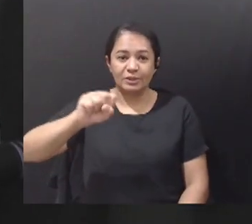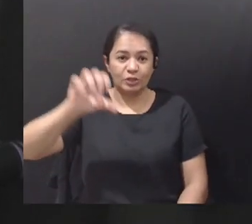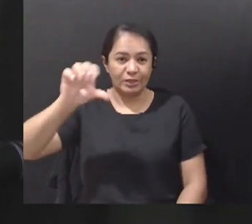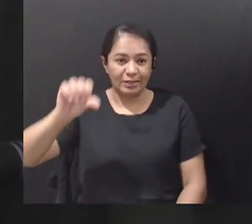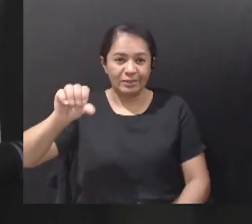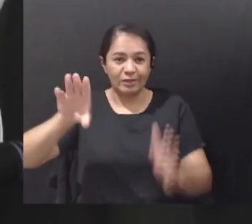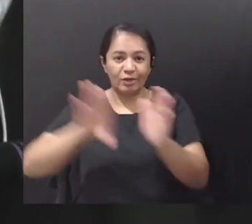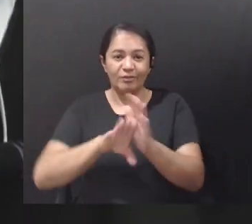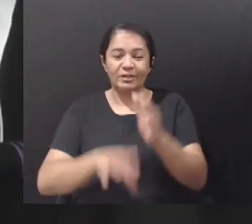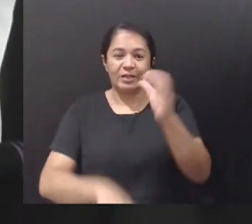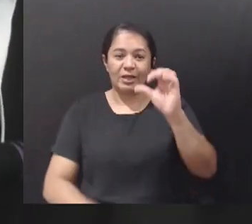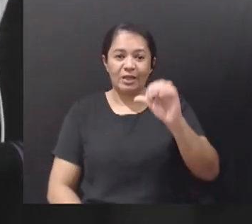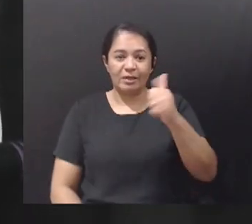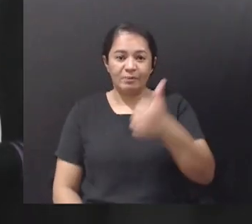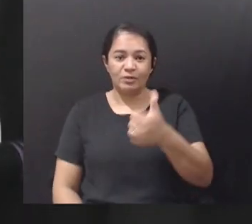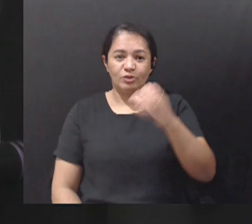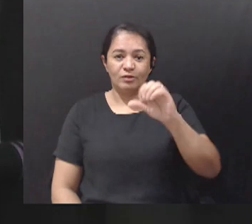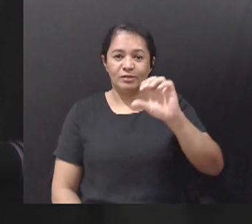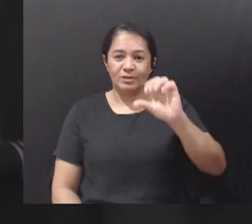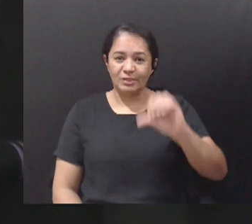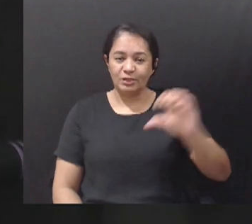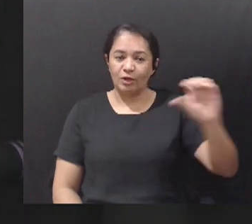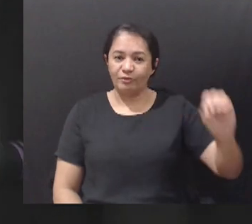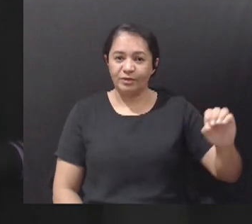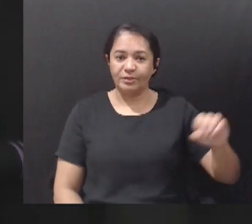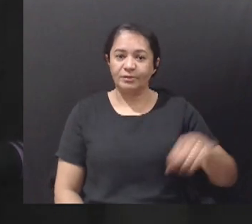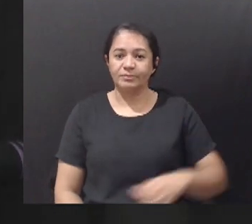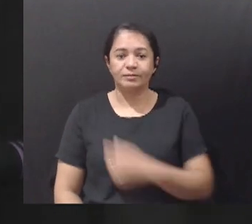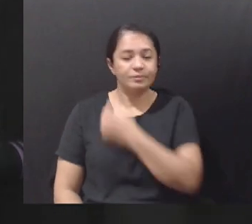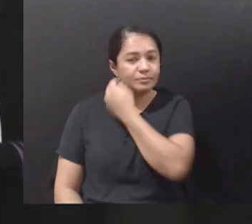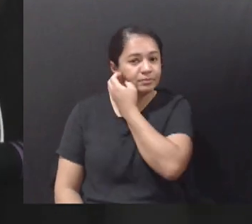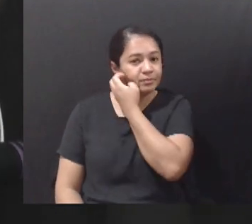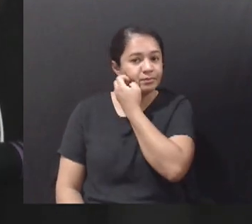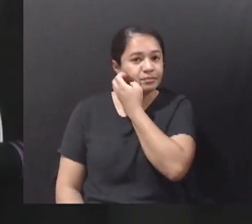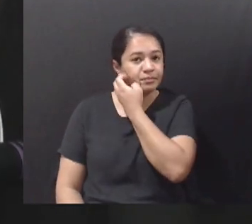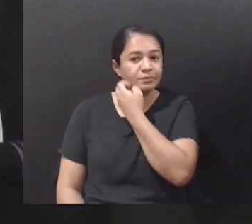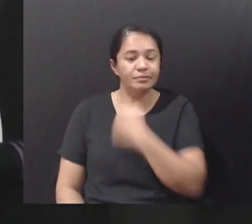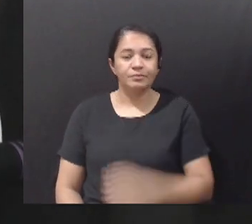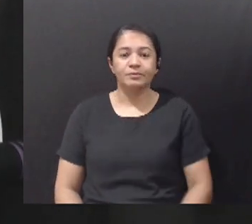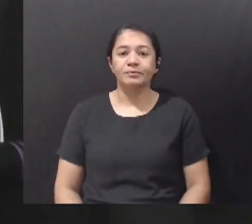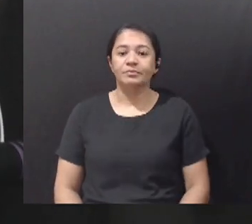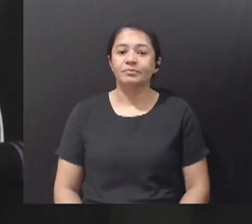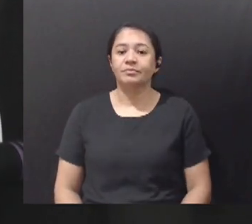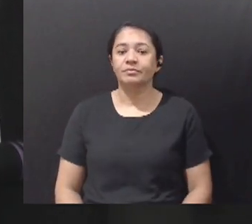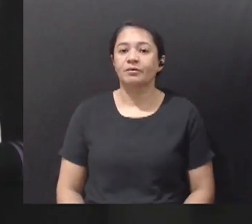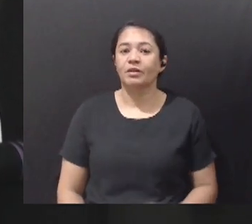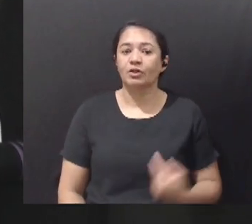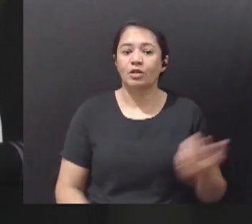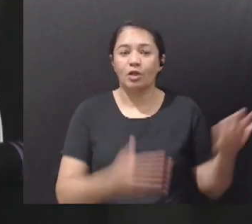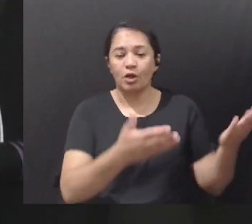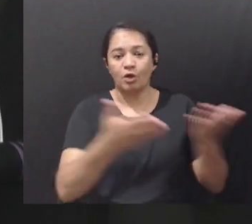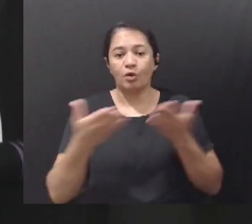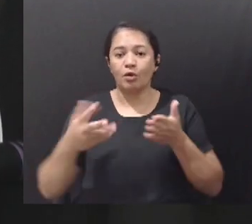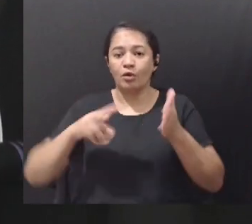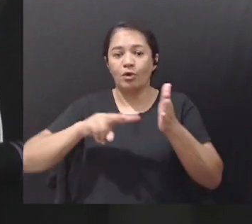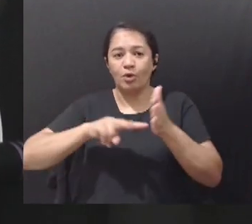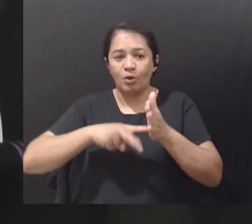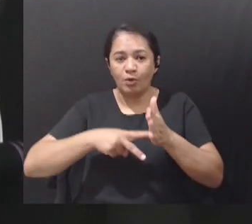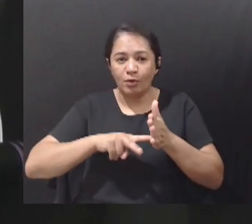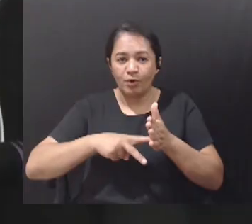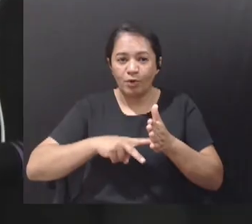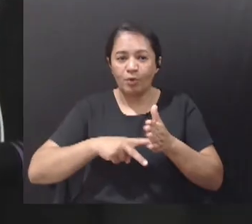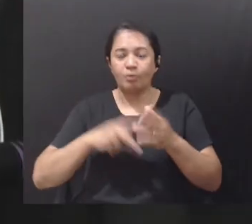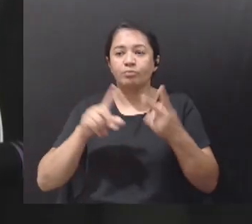quem vinha, lógico, não estou falando da pessoa que não veio de forma particular. A gente chamava os sindicatos, a gente chamava o pessoal